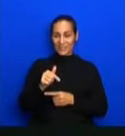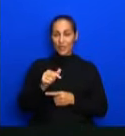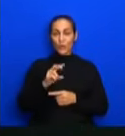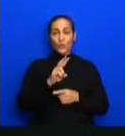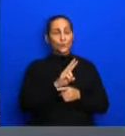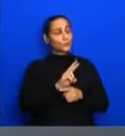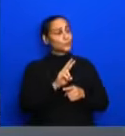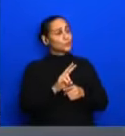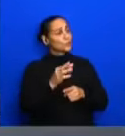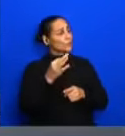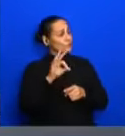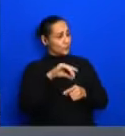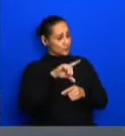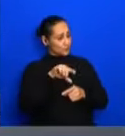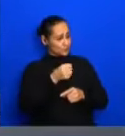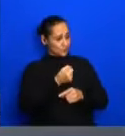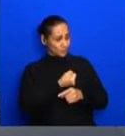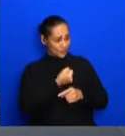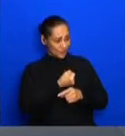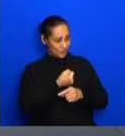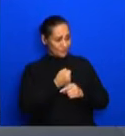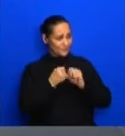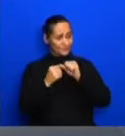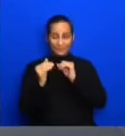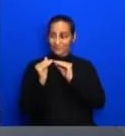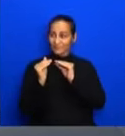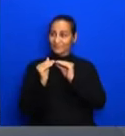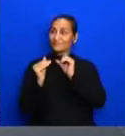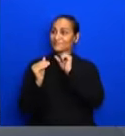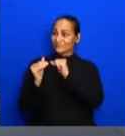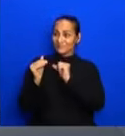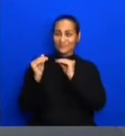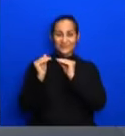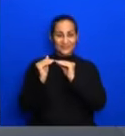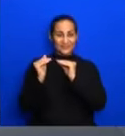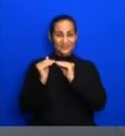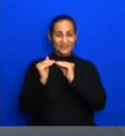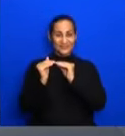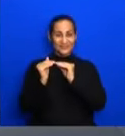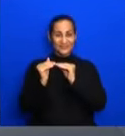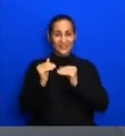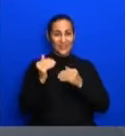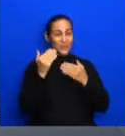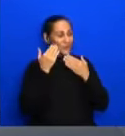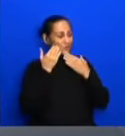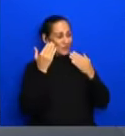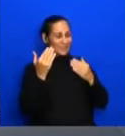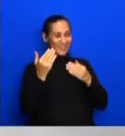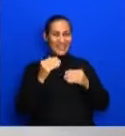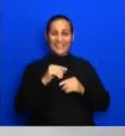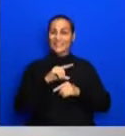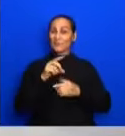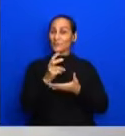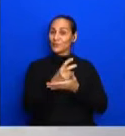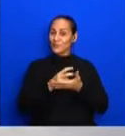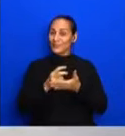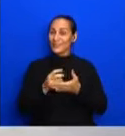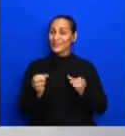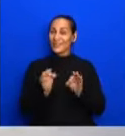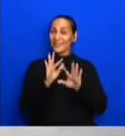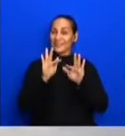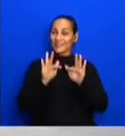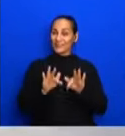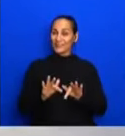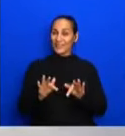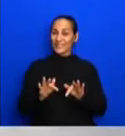67. Os auditores confirmam as bolas sorteadas? Sim, confirmo. Sim, confirmo. Muito obrigada. Essa foi a quina,